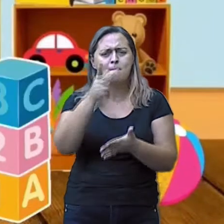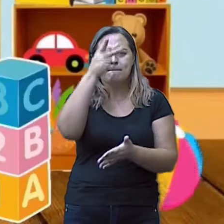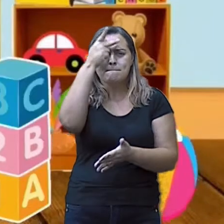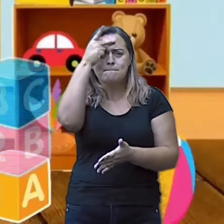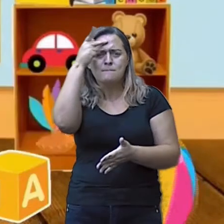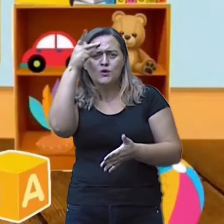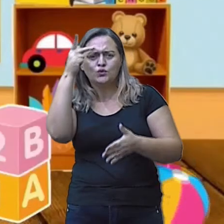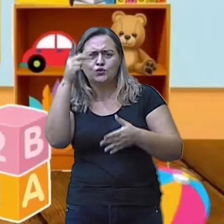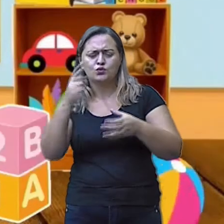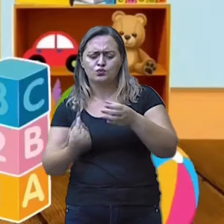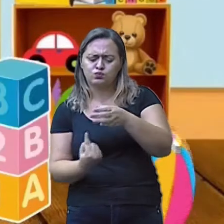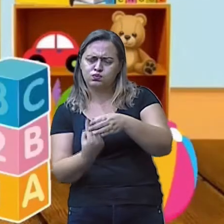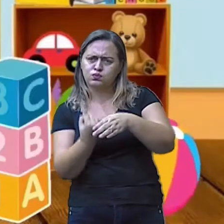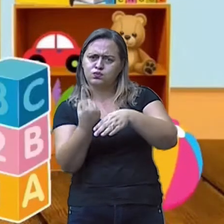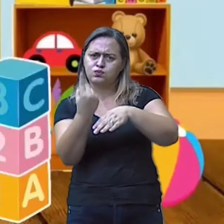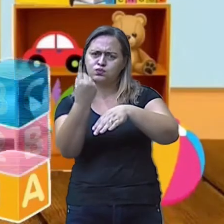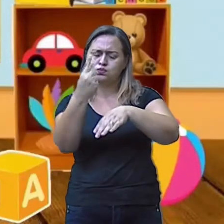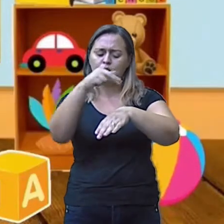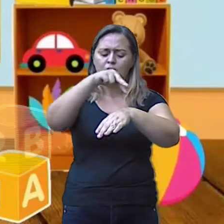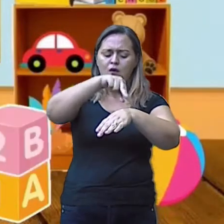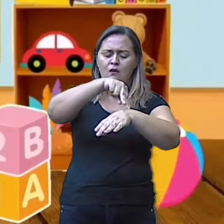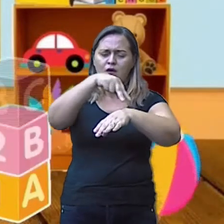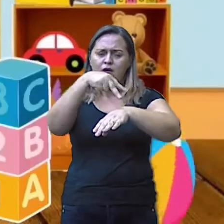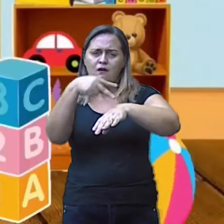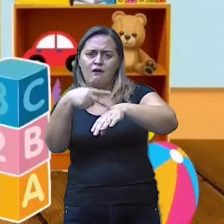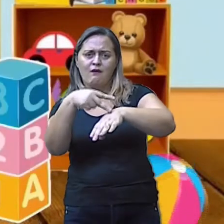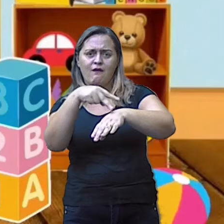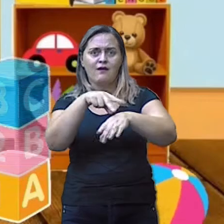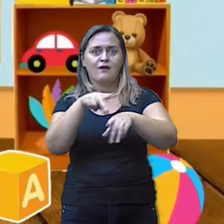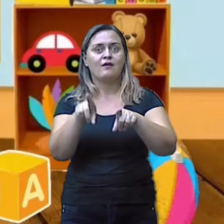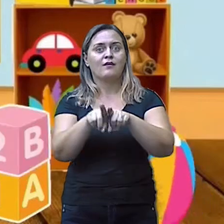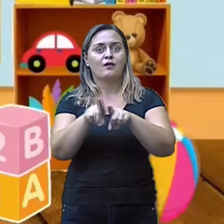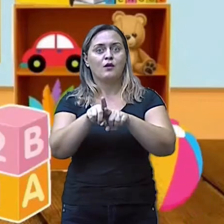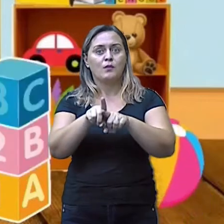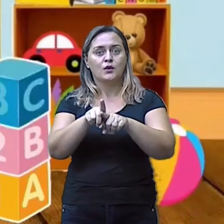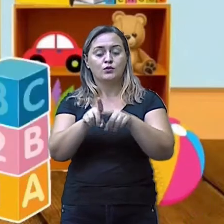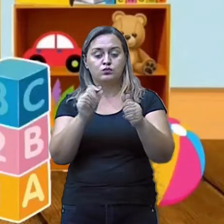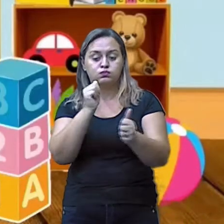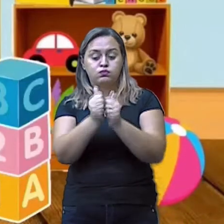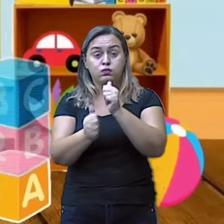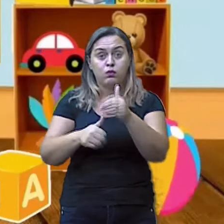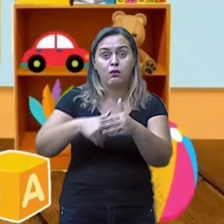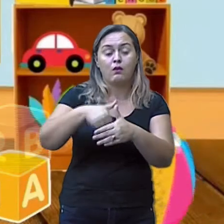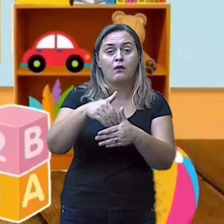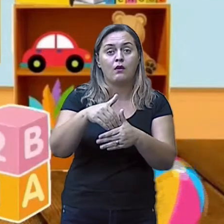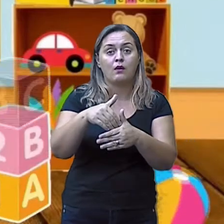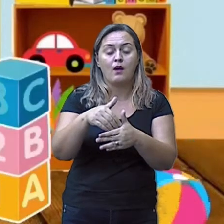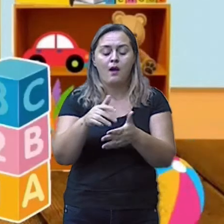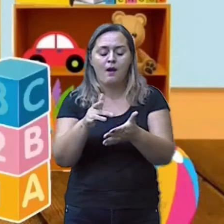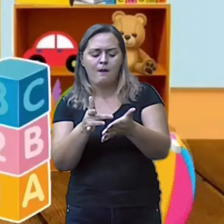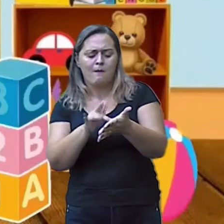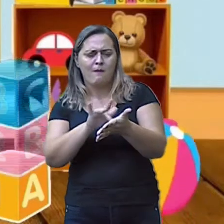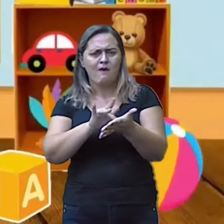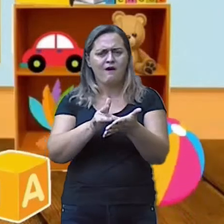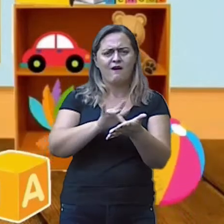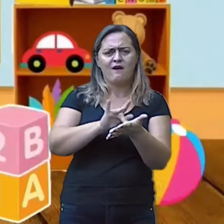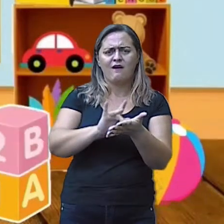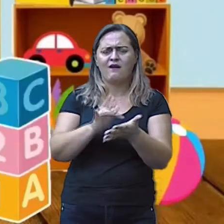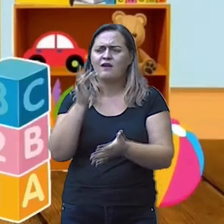ser astronauta ou até mesmo jogador, bailarina ou